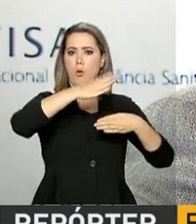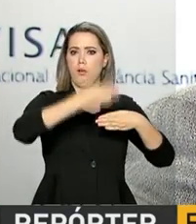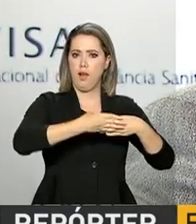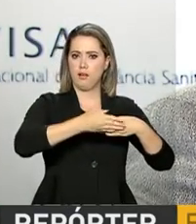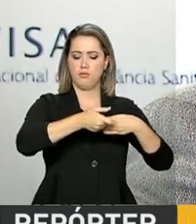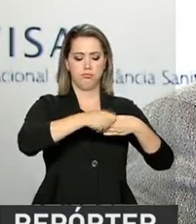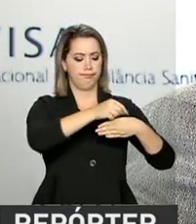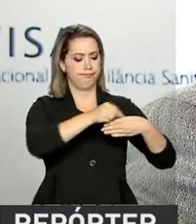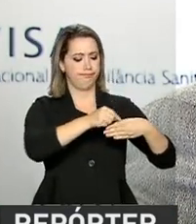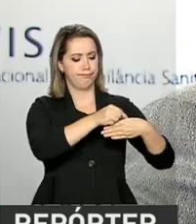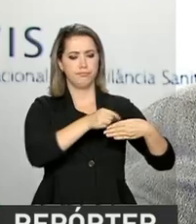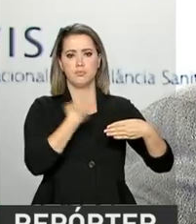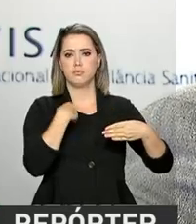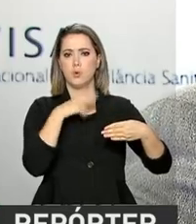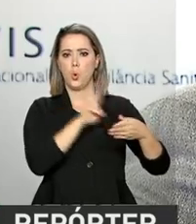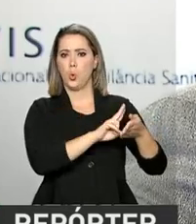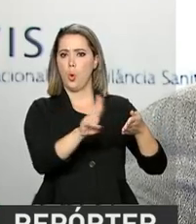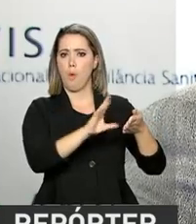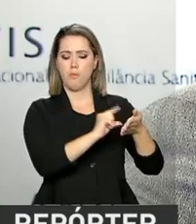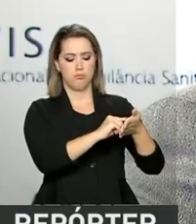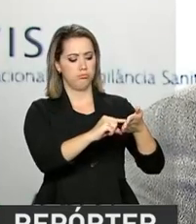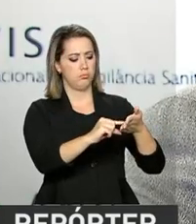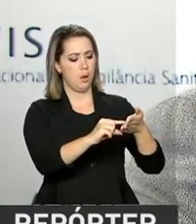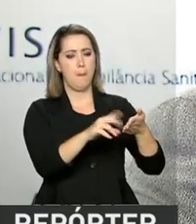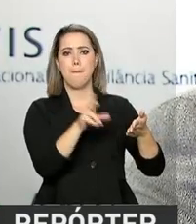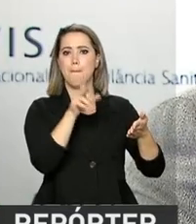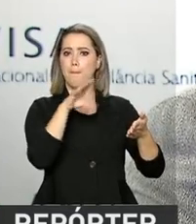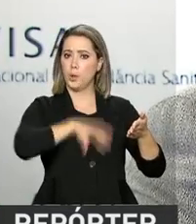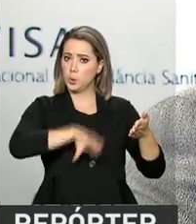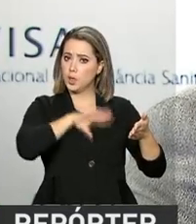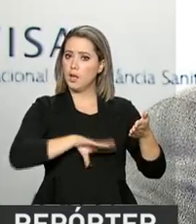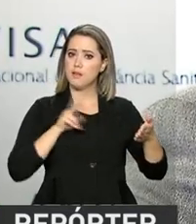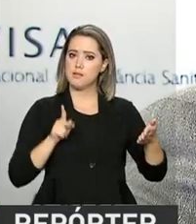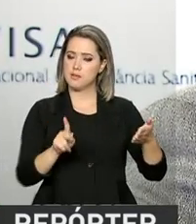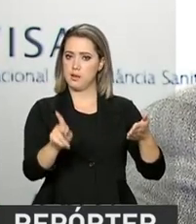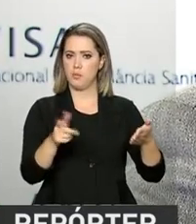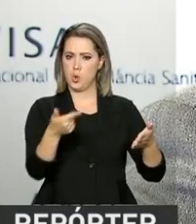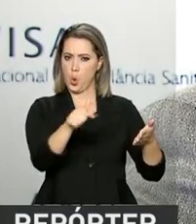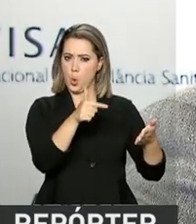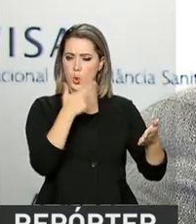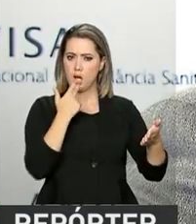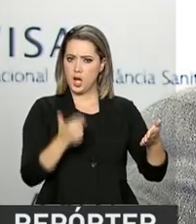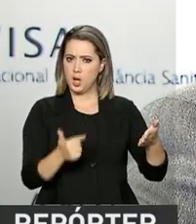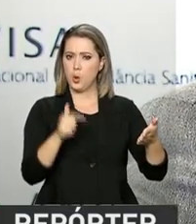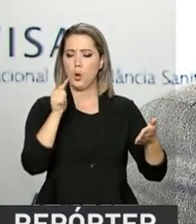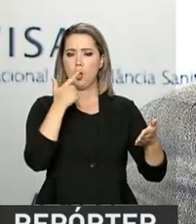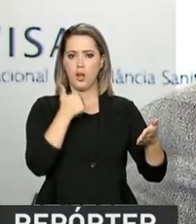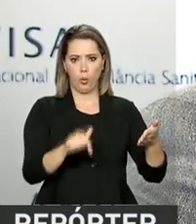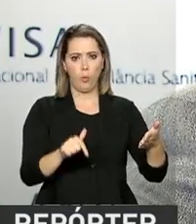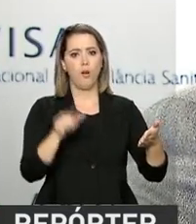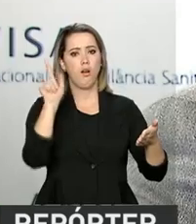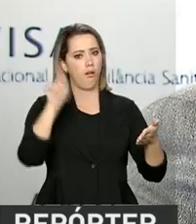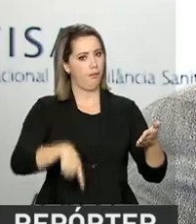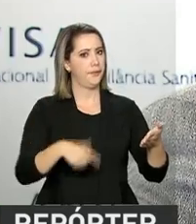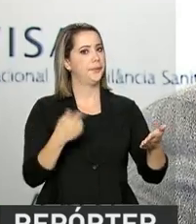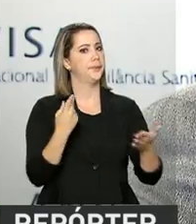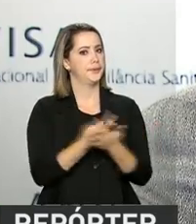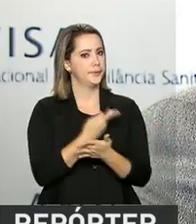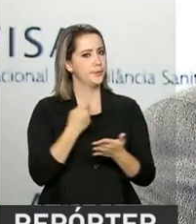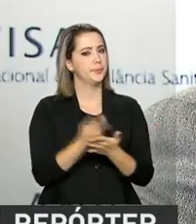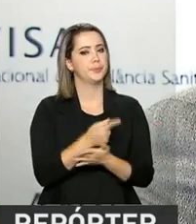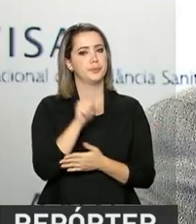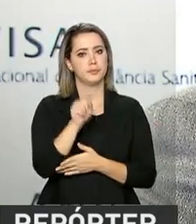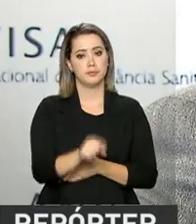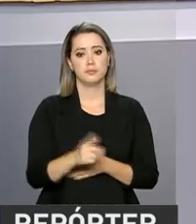rótulo se o rótulo não por exemplo o rótulo tem que ser em língua portuguesa se tiver língua estrangeira já é uma já é um indício de um de um